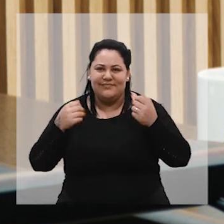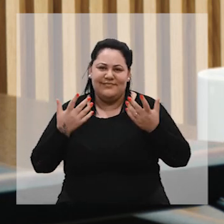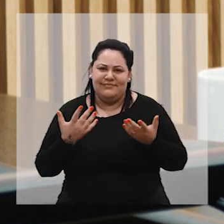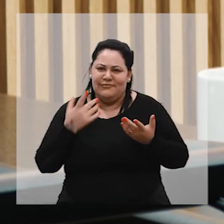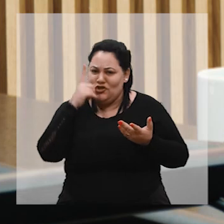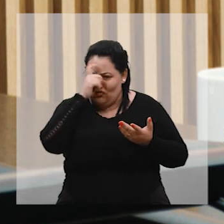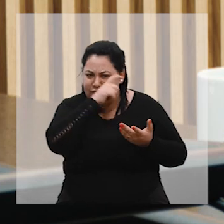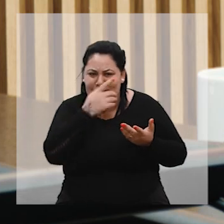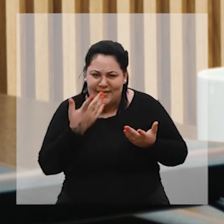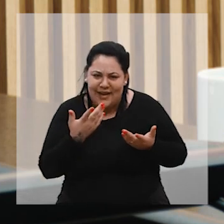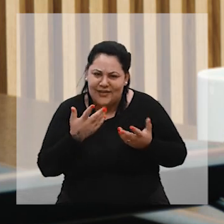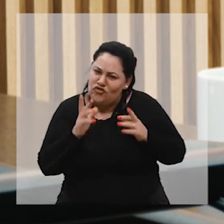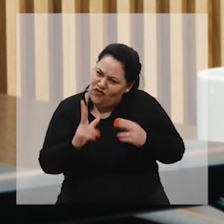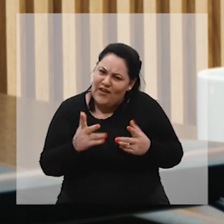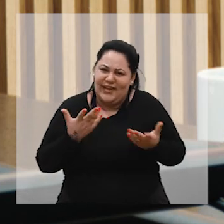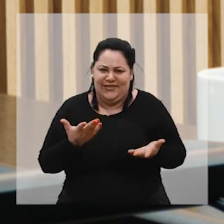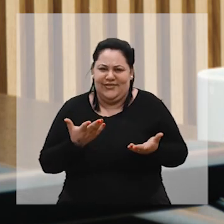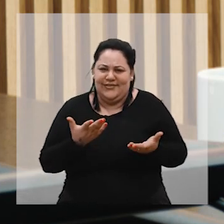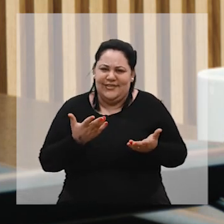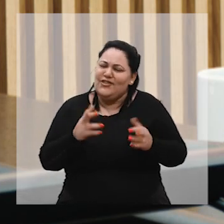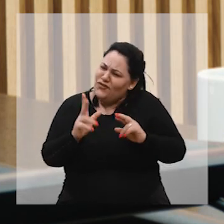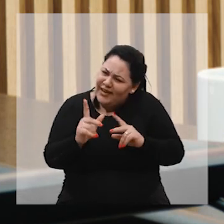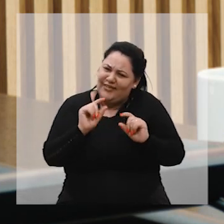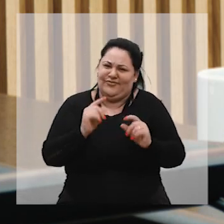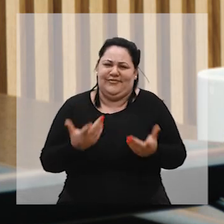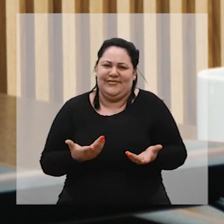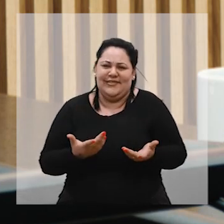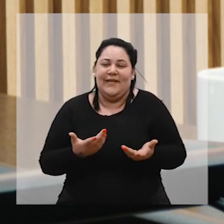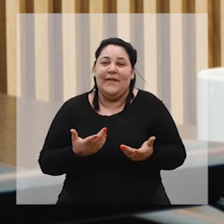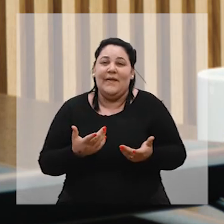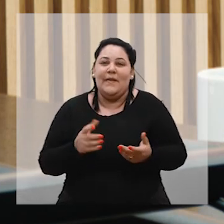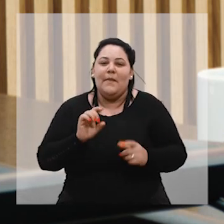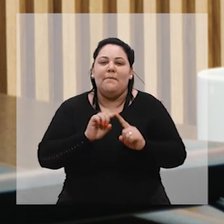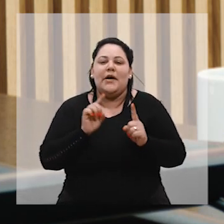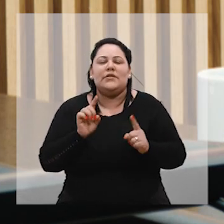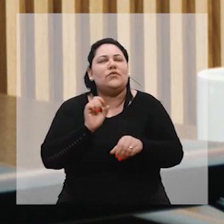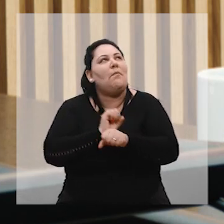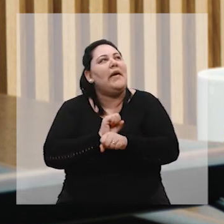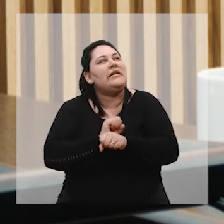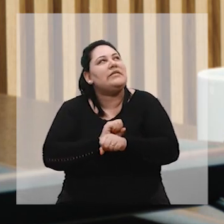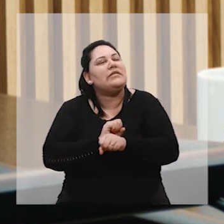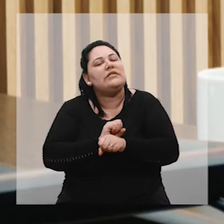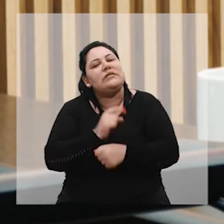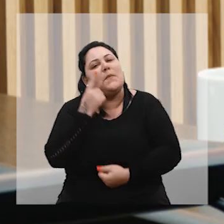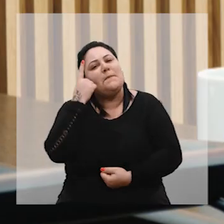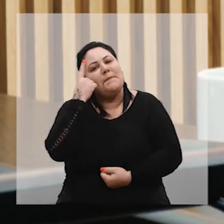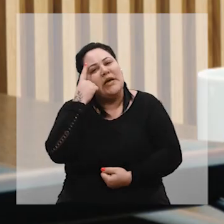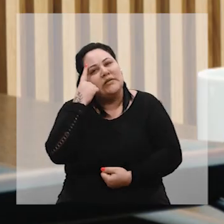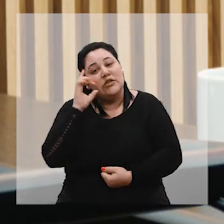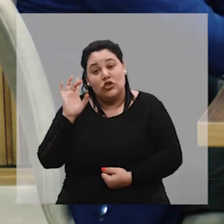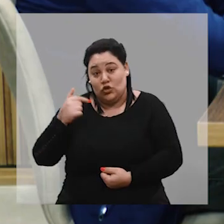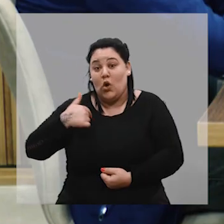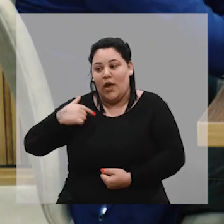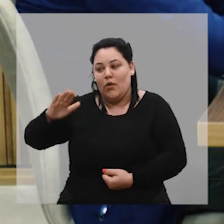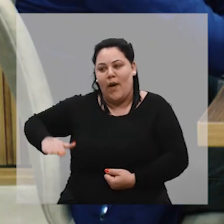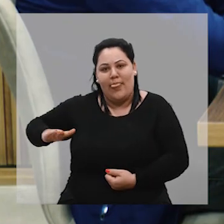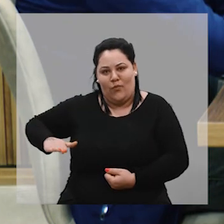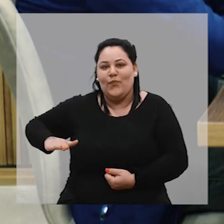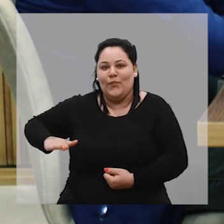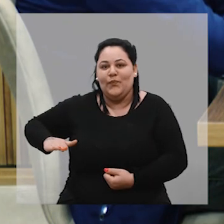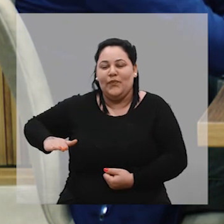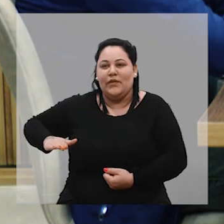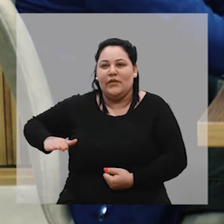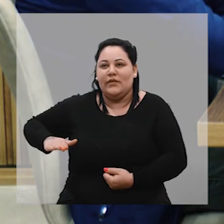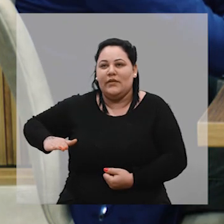física, difícil, diferente. No mínimo diferente. Só que daí tu para e tu pensa... Só tinha tu na turma? Só tinha eu na